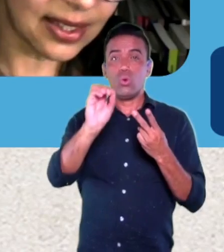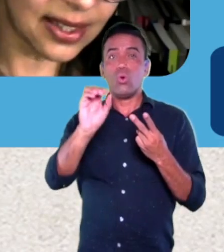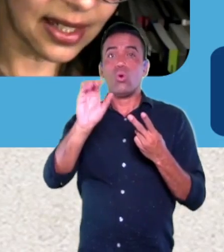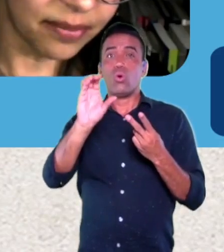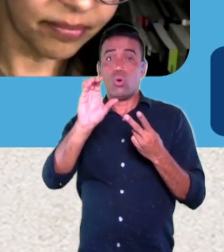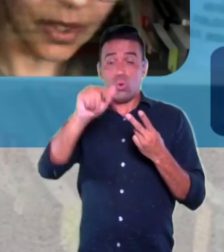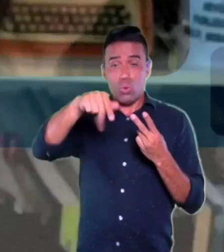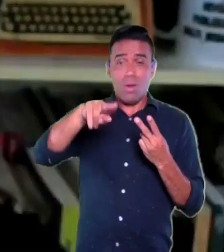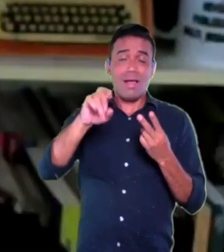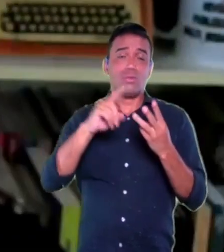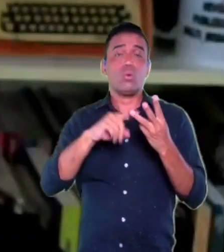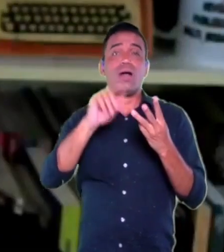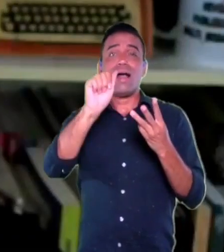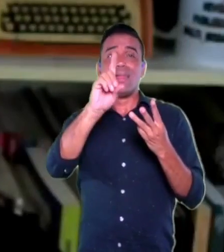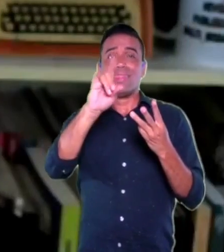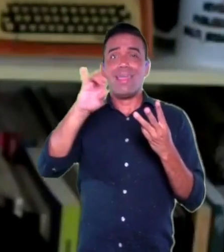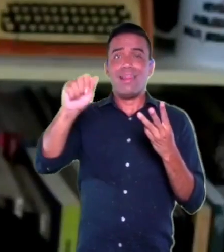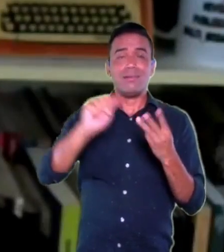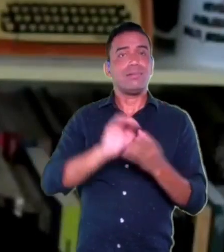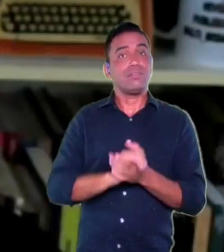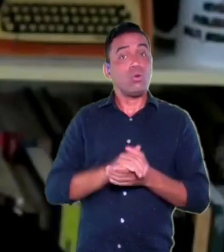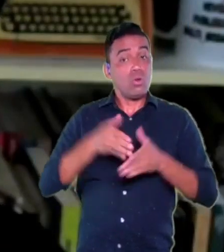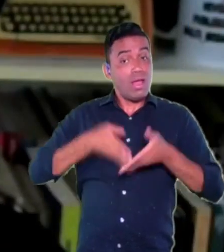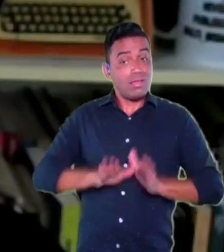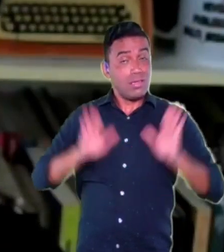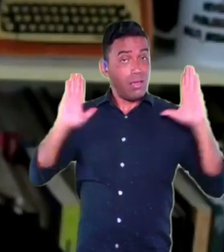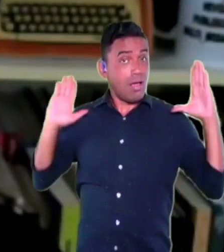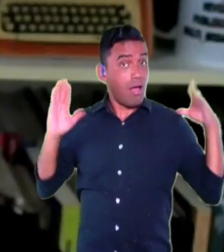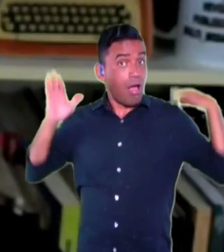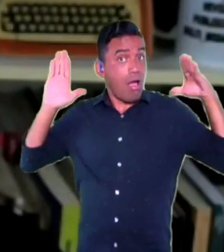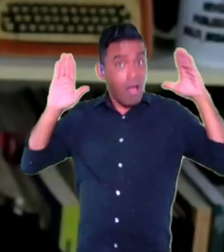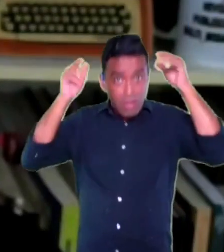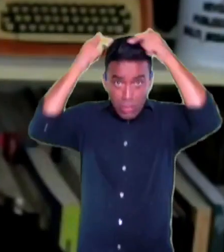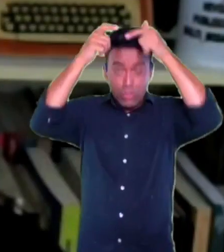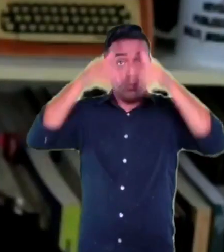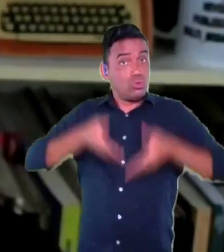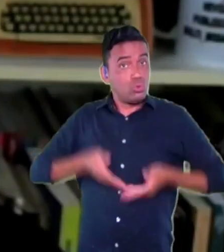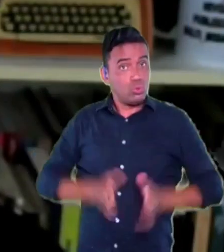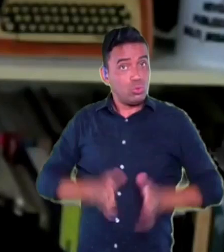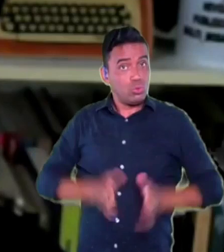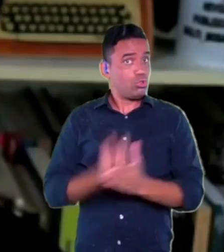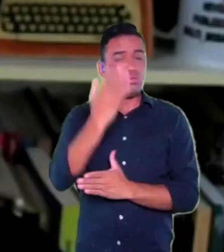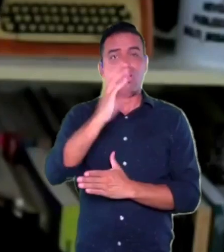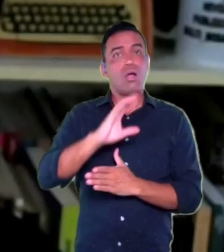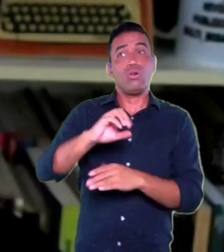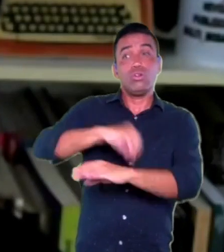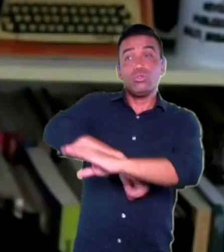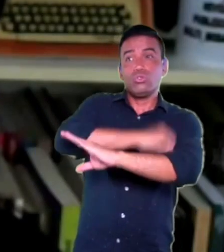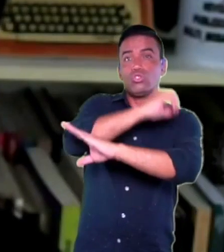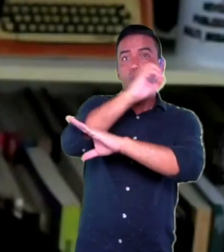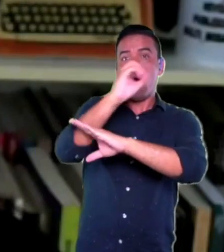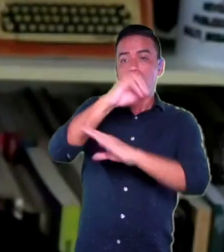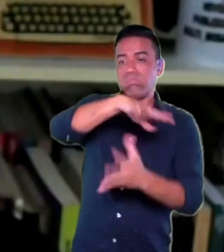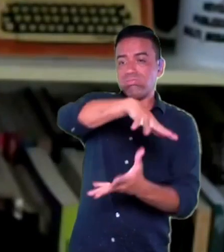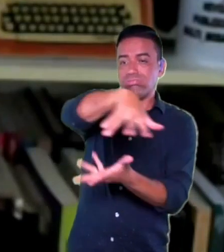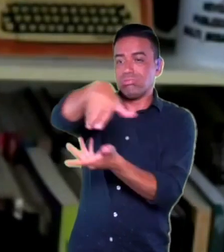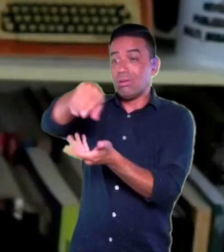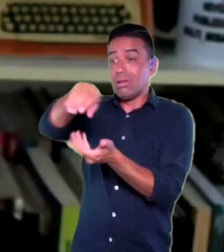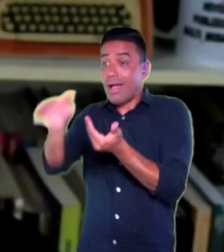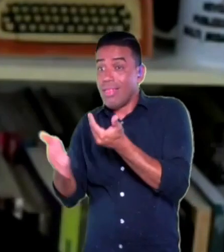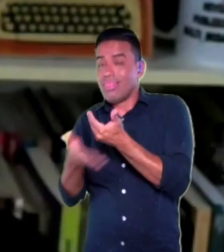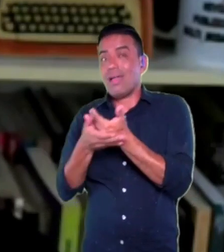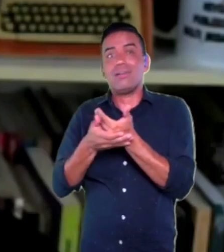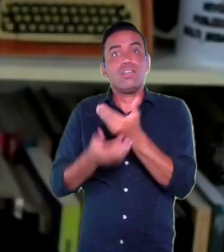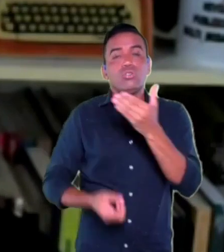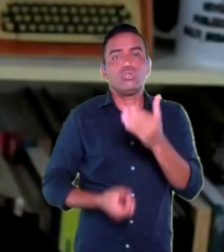Quando nasci, não veio anjo algum. O sol se escondia do outro lado do planeta e eu surgi